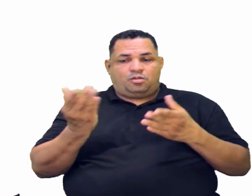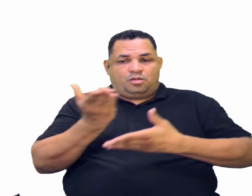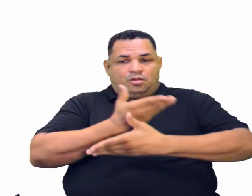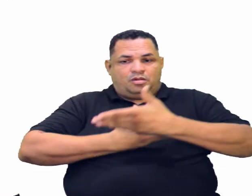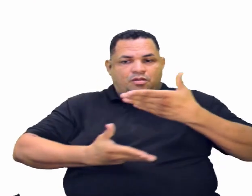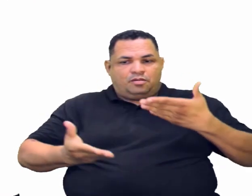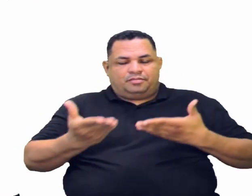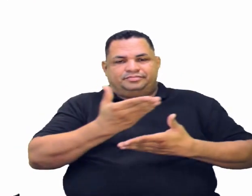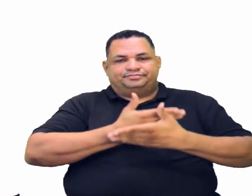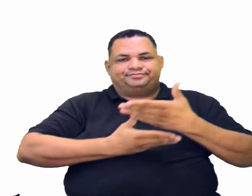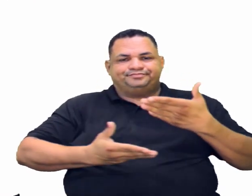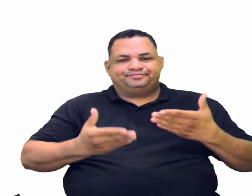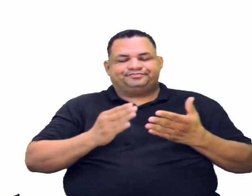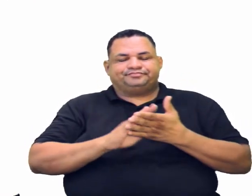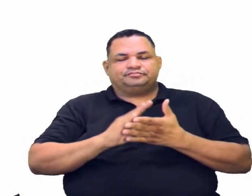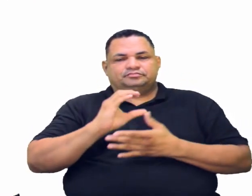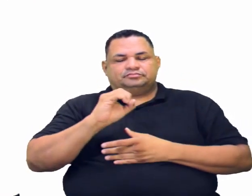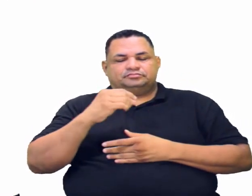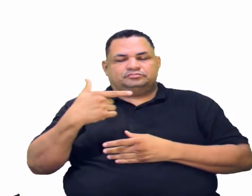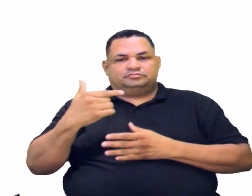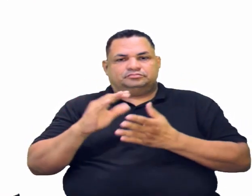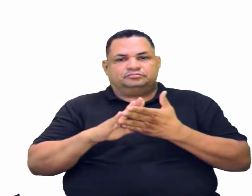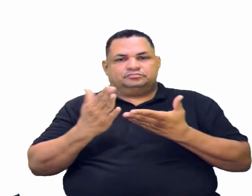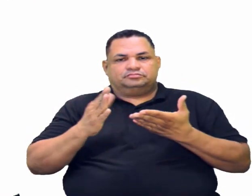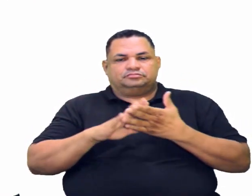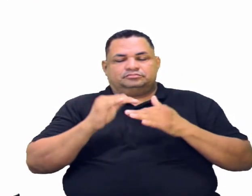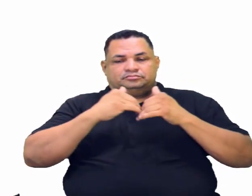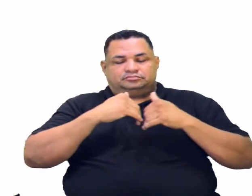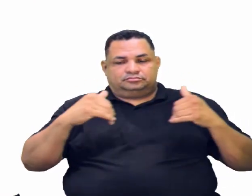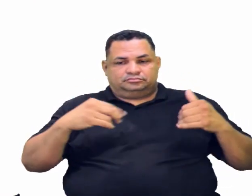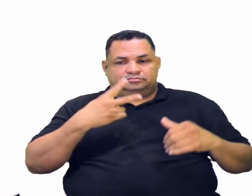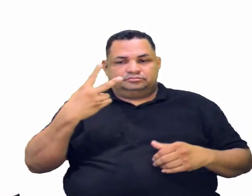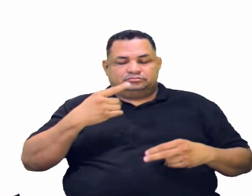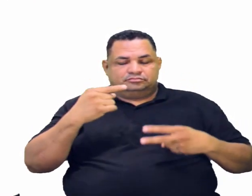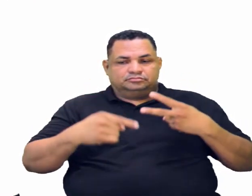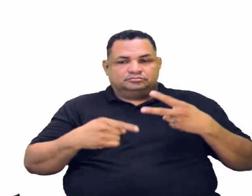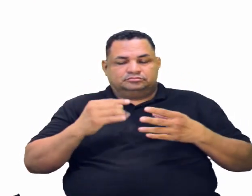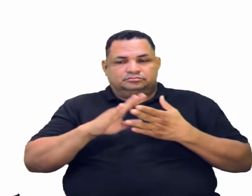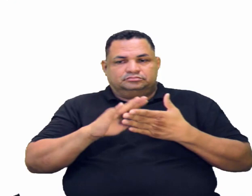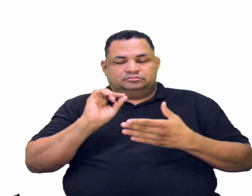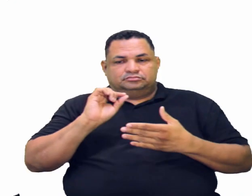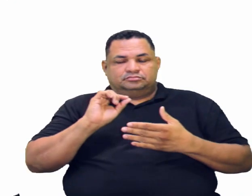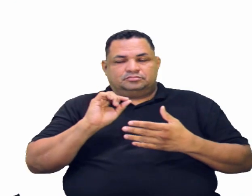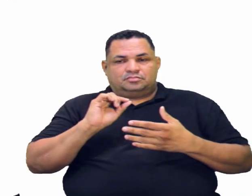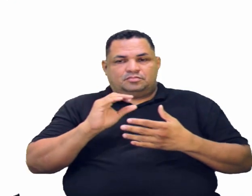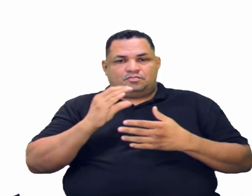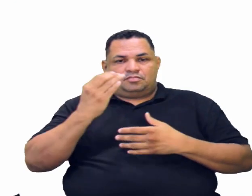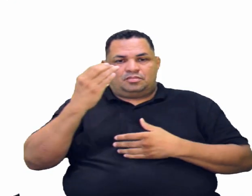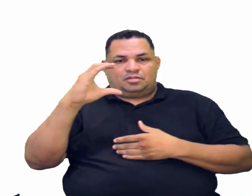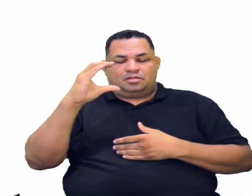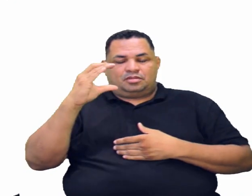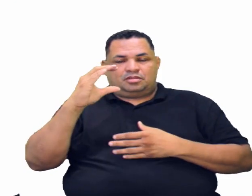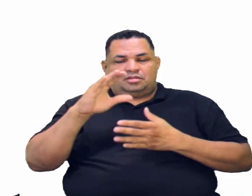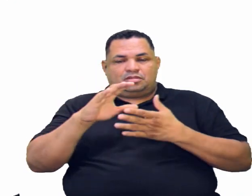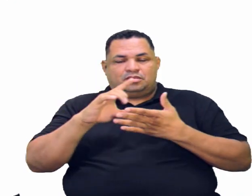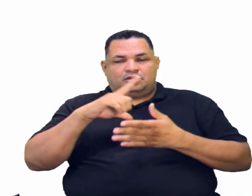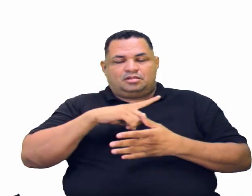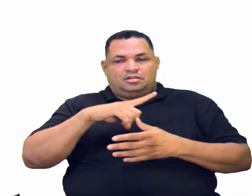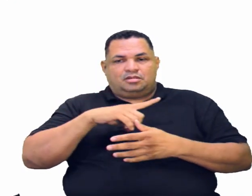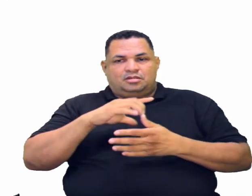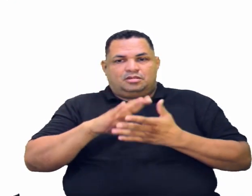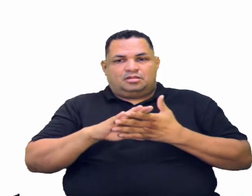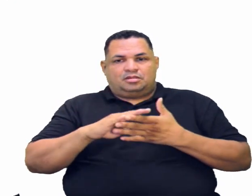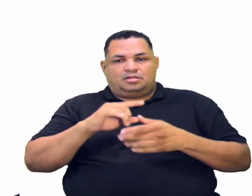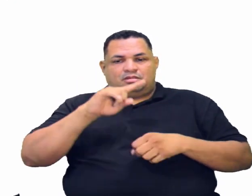com o oxigênio. Então, vou ter a ruptura da ligação dupla, fazendo com que esse carbono aqui tenha